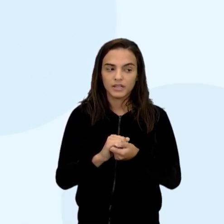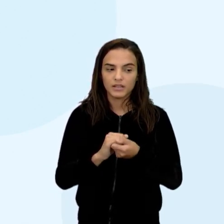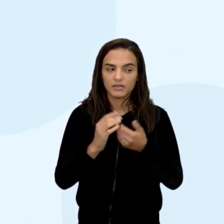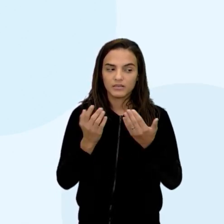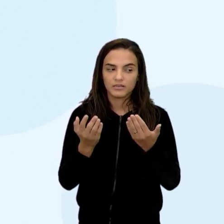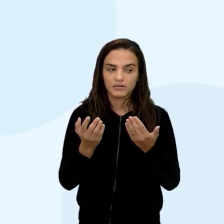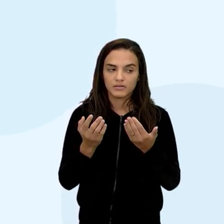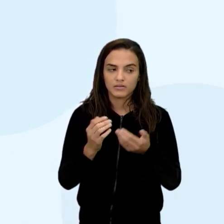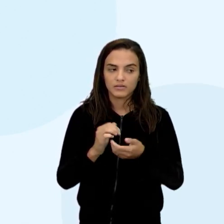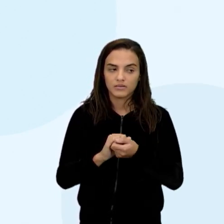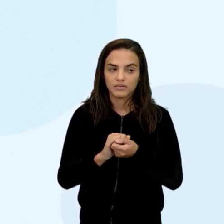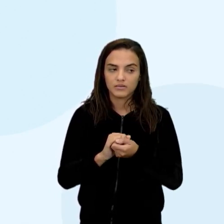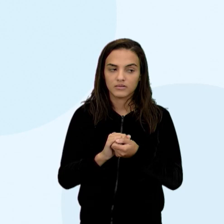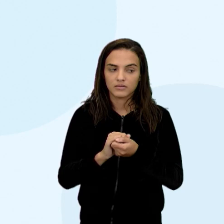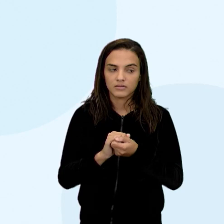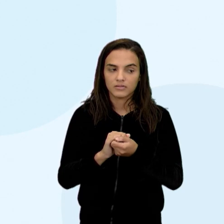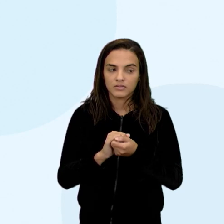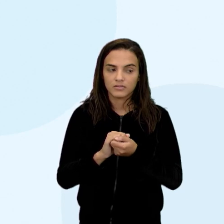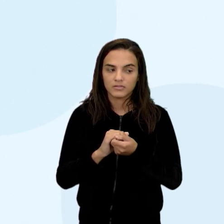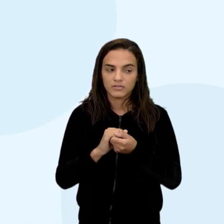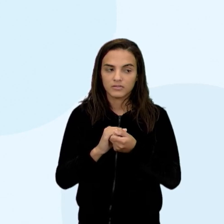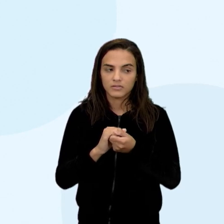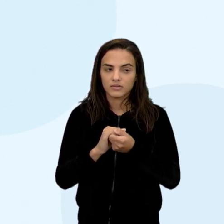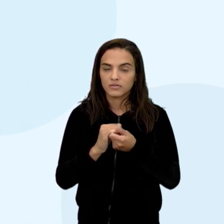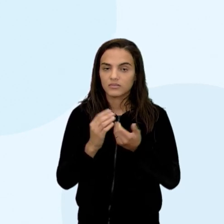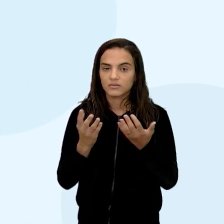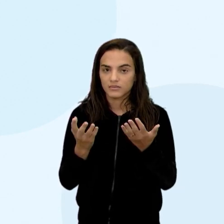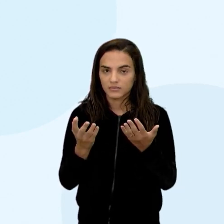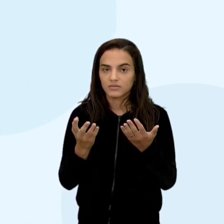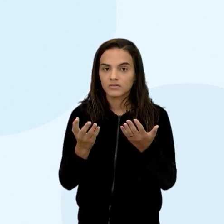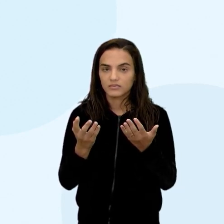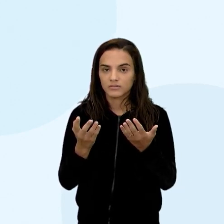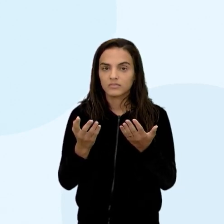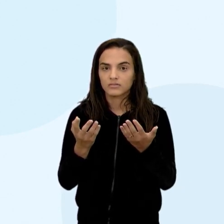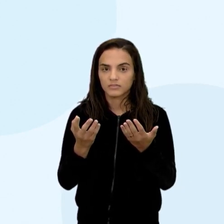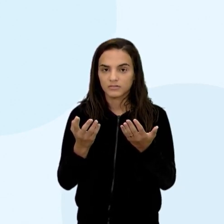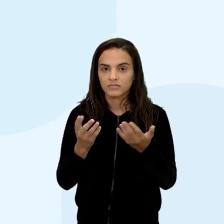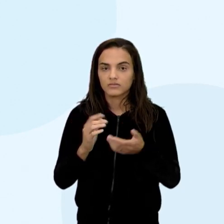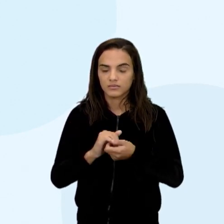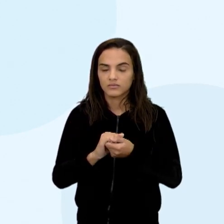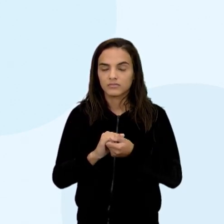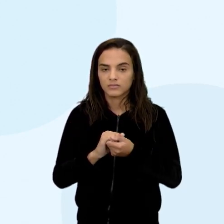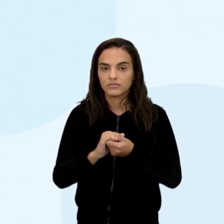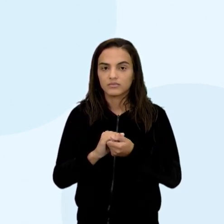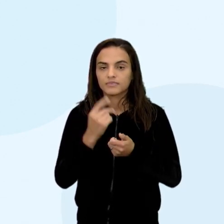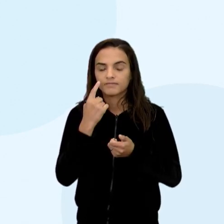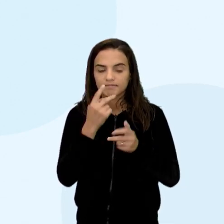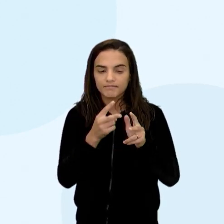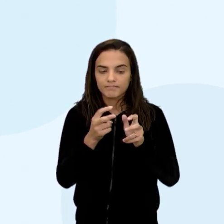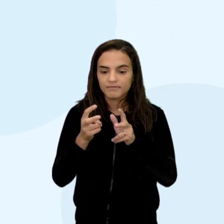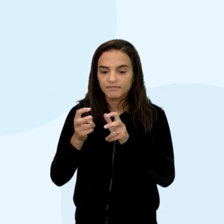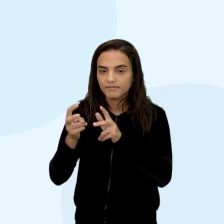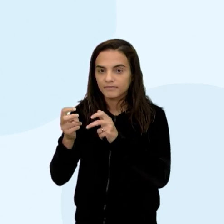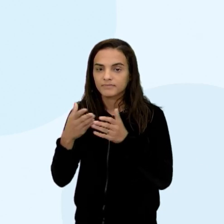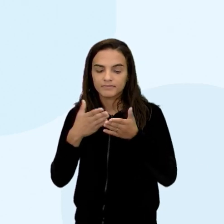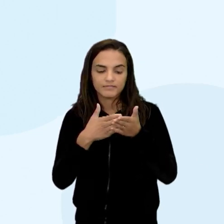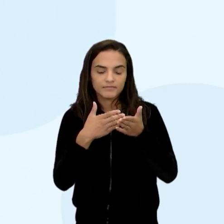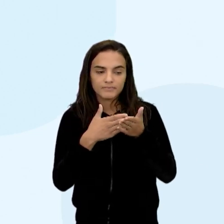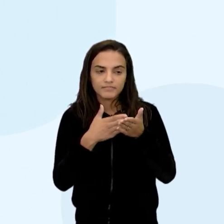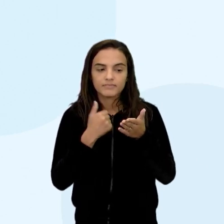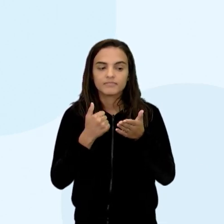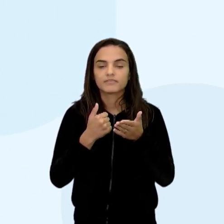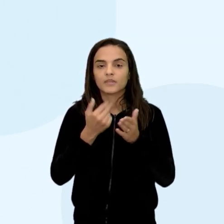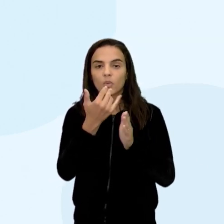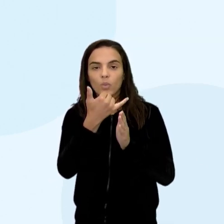em torno. Por quê? Porque principalmente o espástico, ou no movimento mais rígido, o caderno cai,